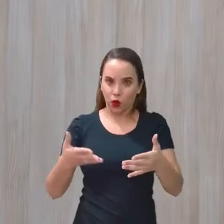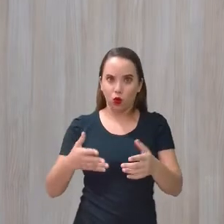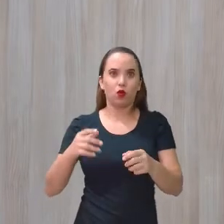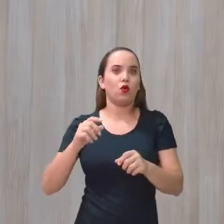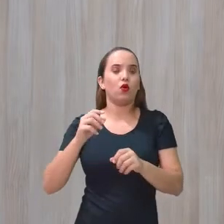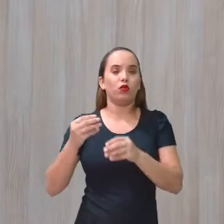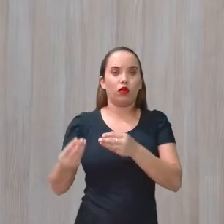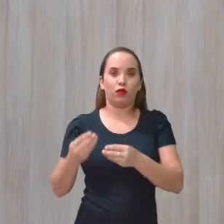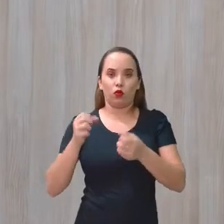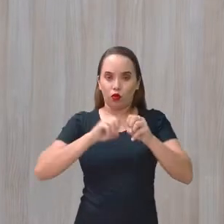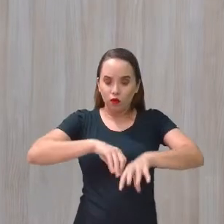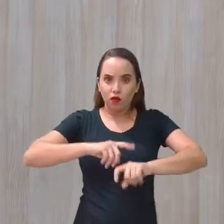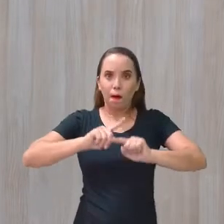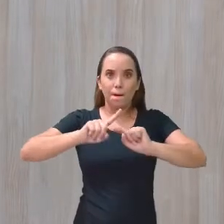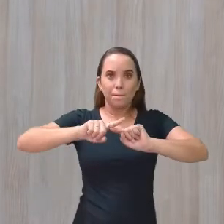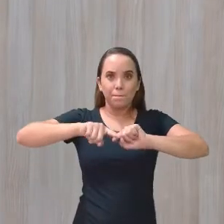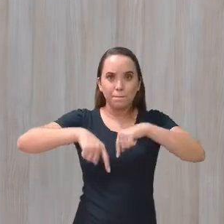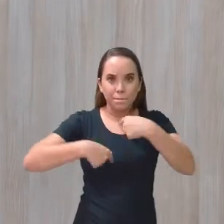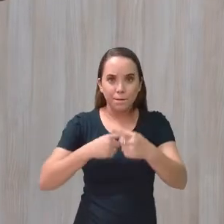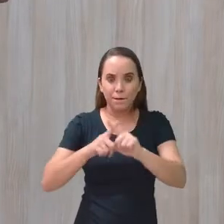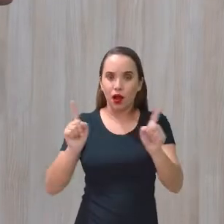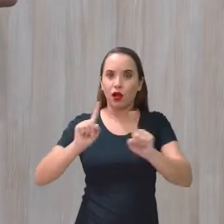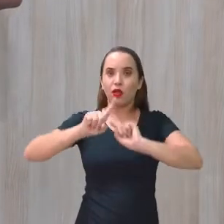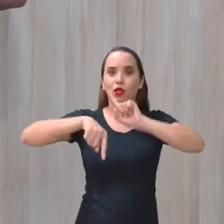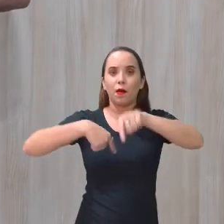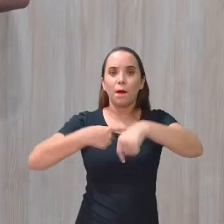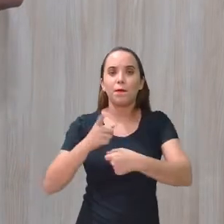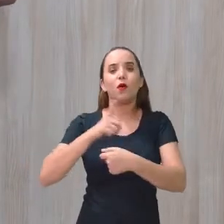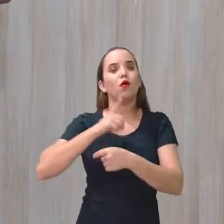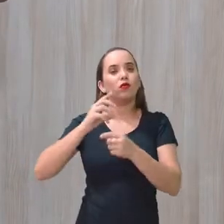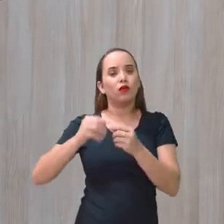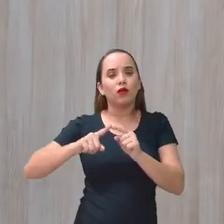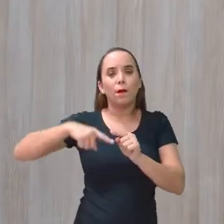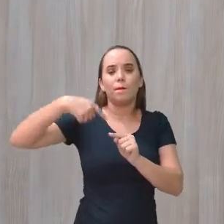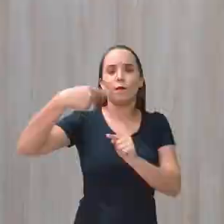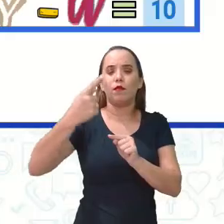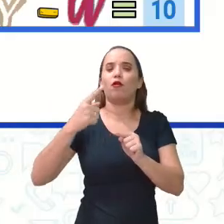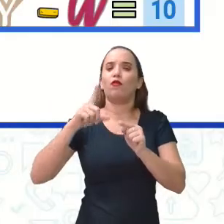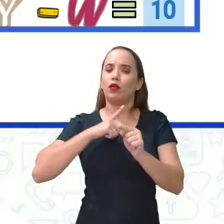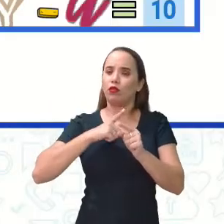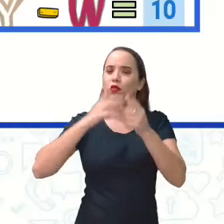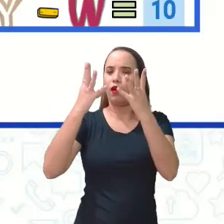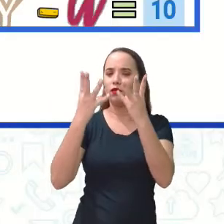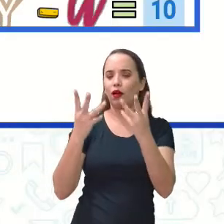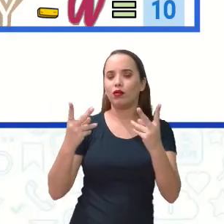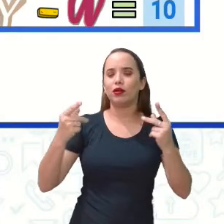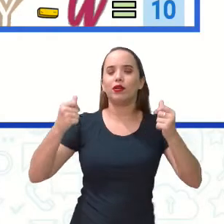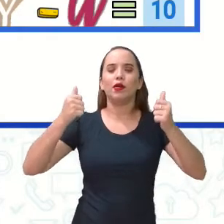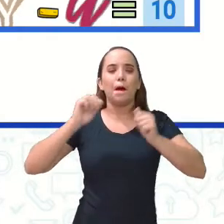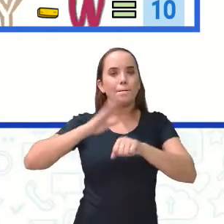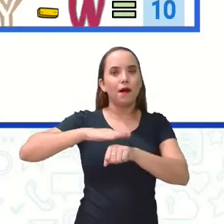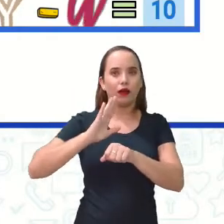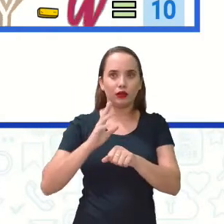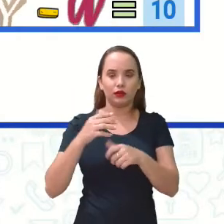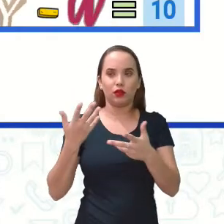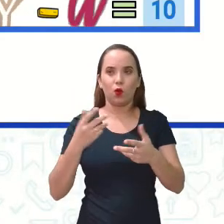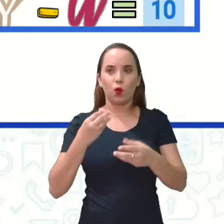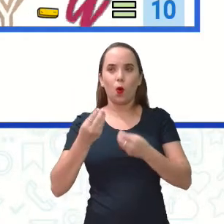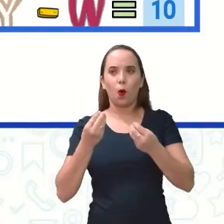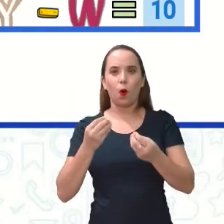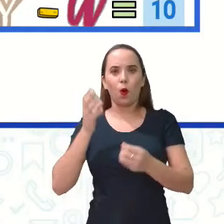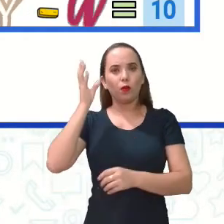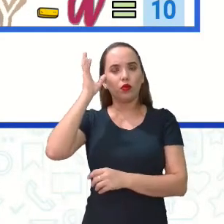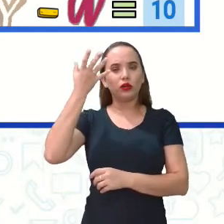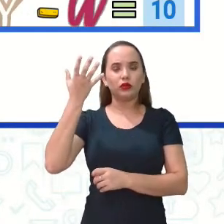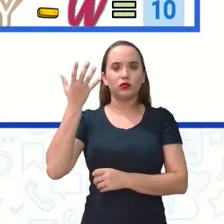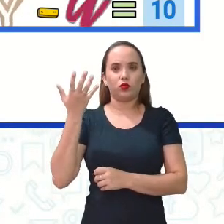ser diluído em aulas seguintes, tá certo? Então assim, como é que eu faço para resolver 2 equações ao mesmo tempo, né? Se na aula de ontem a gente